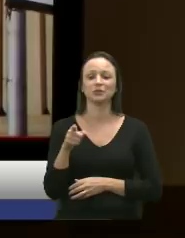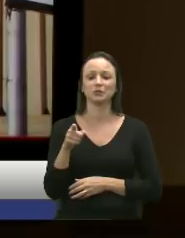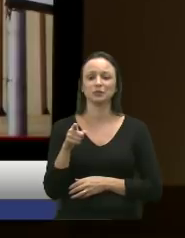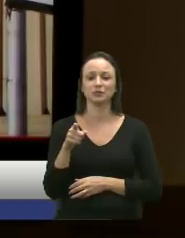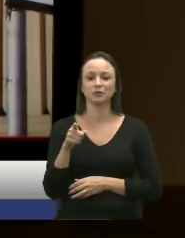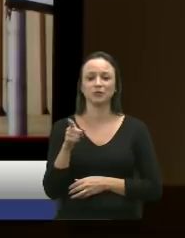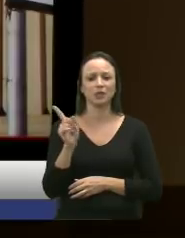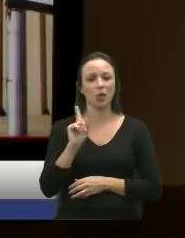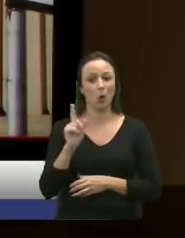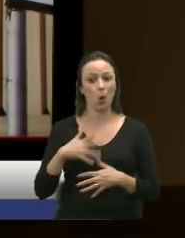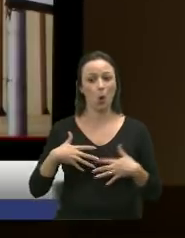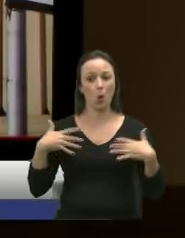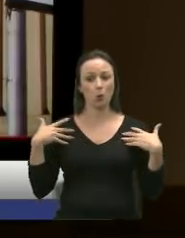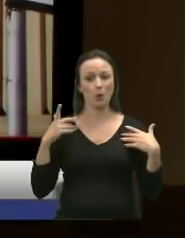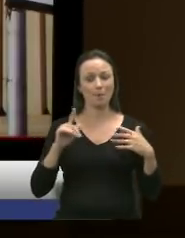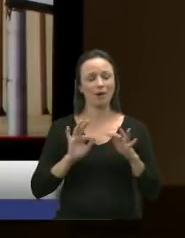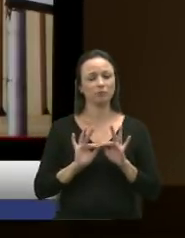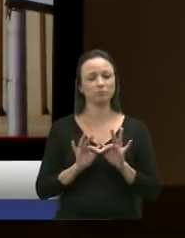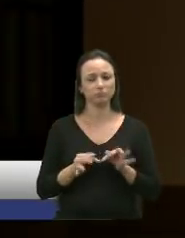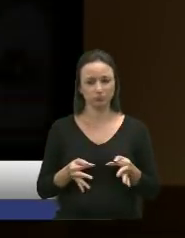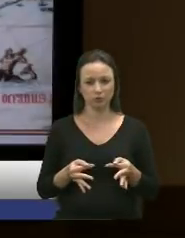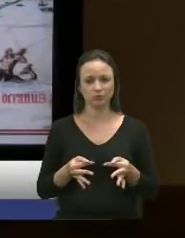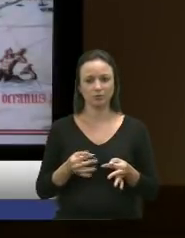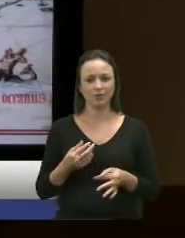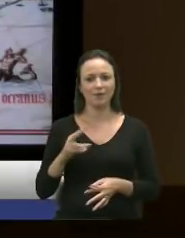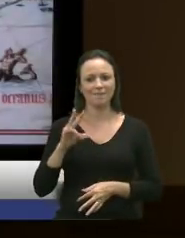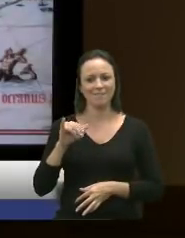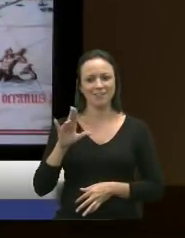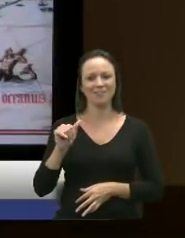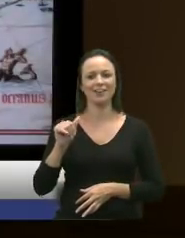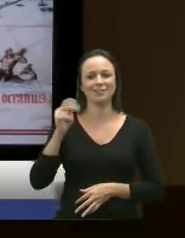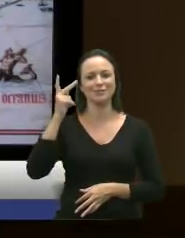não com orgulho, mas com humildade: viva São Paulo!